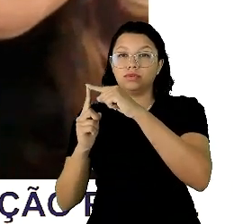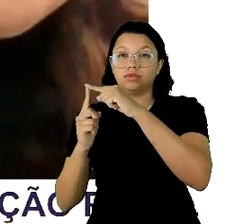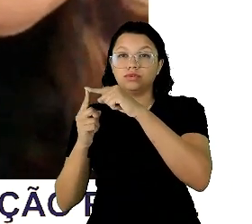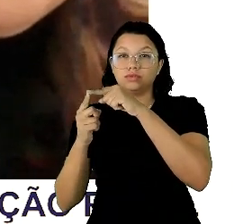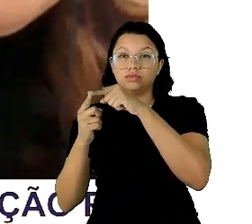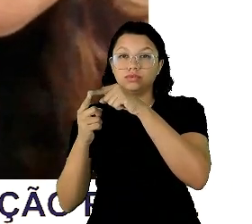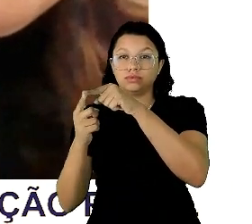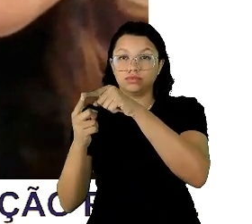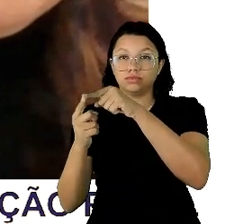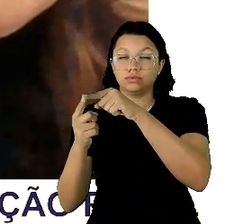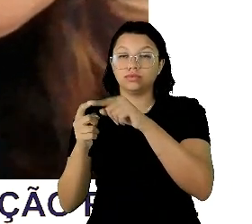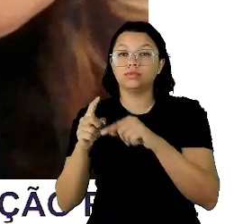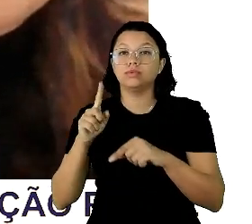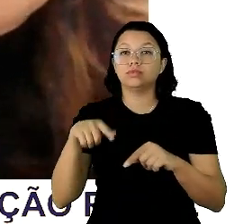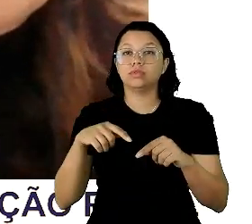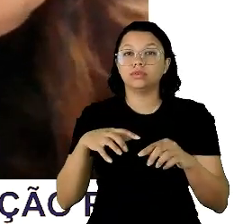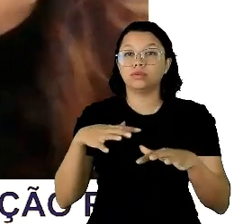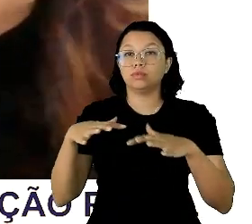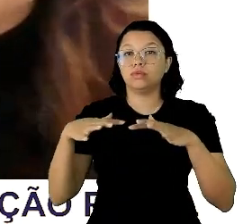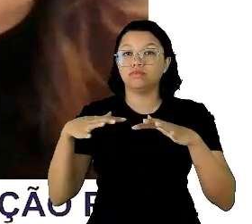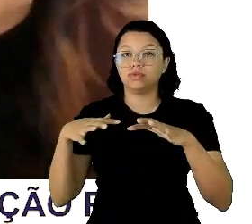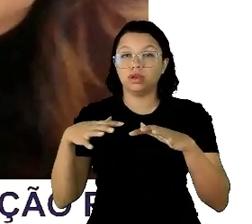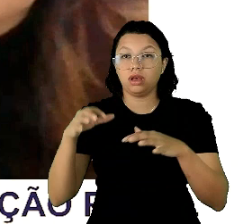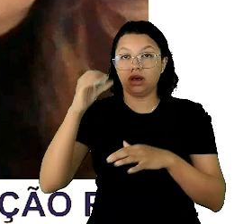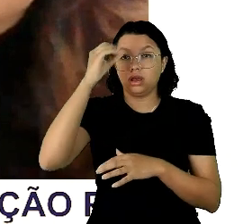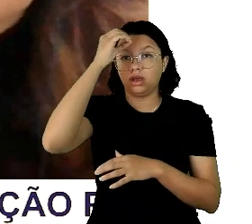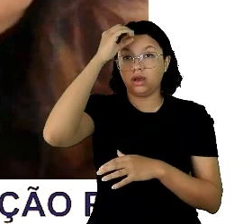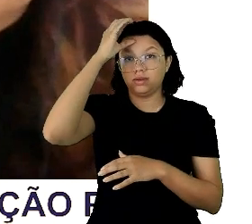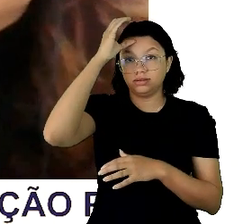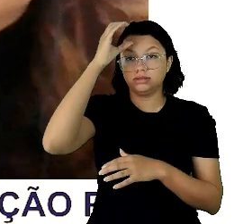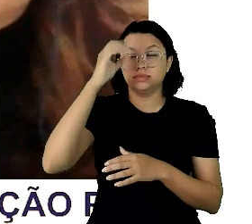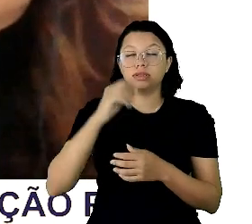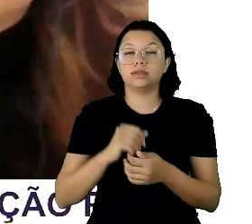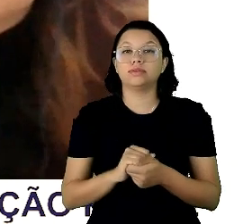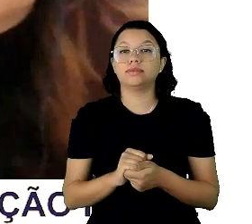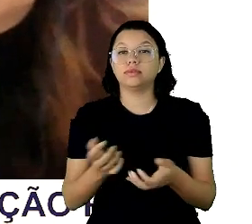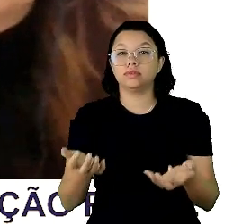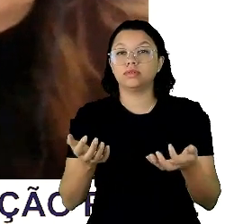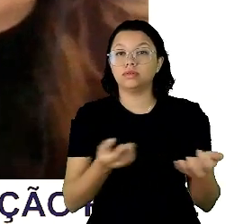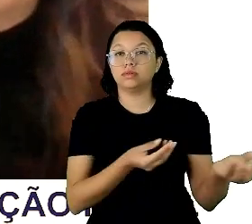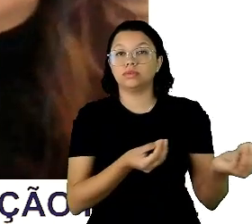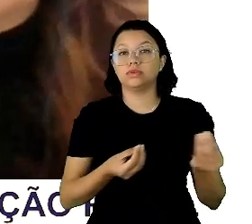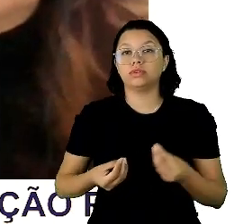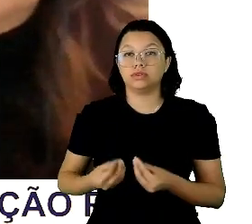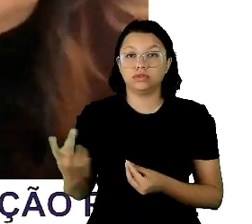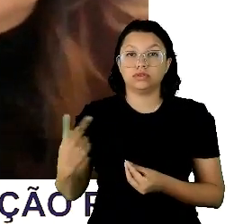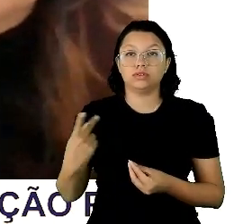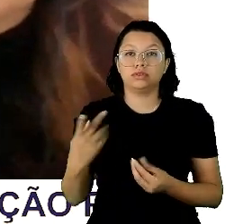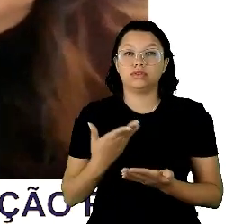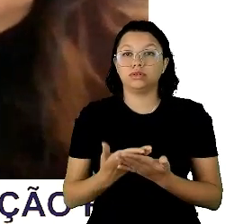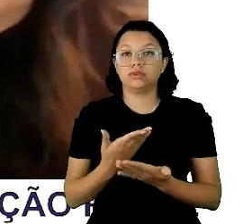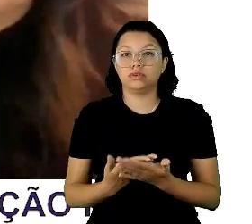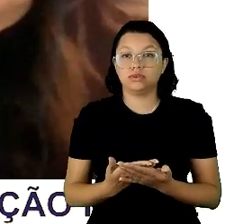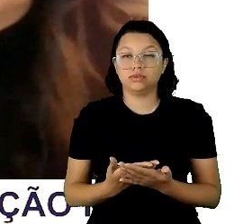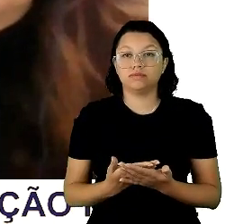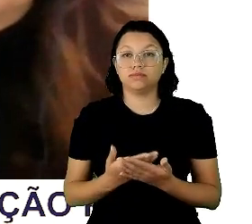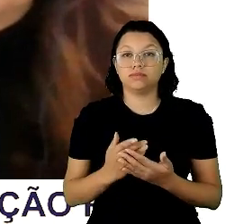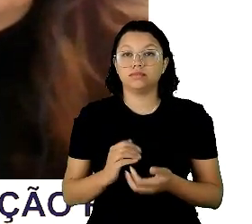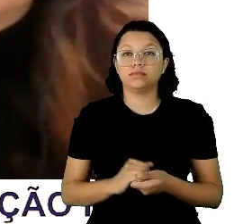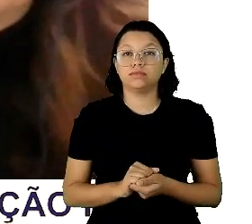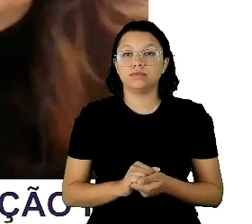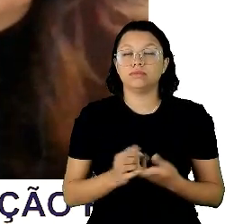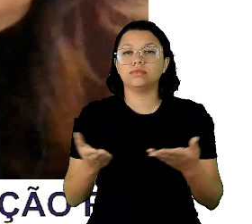o movimento do conhecimento que pretendemos trazer com a nossa escola.